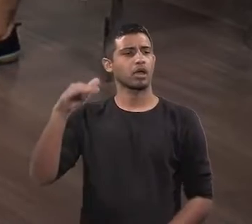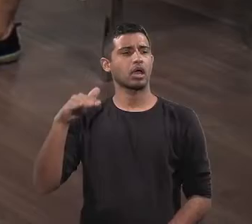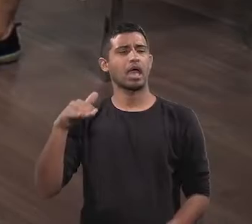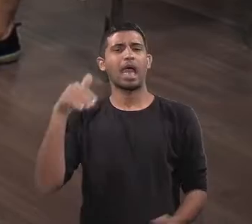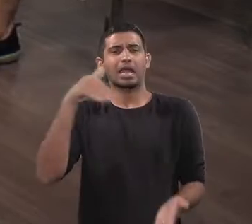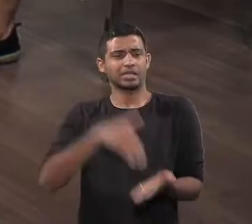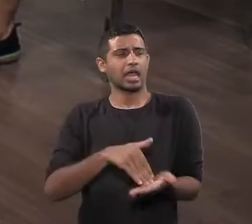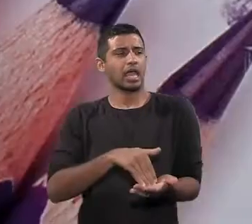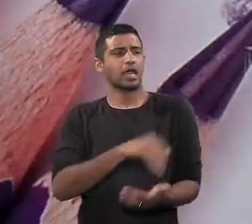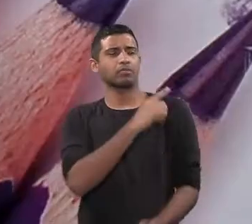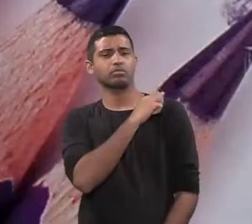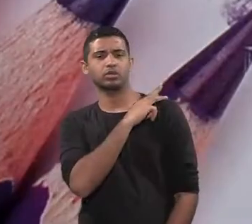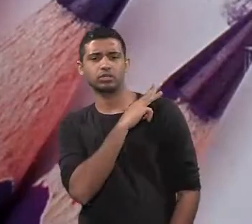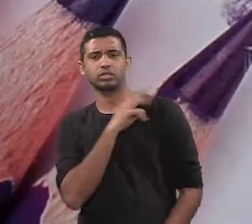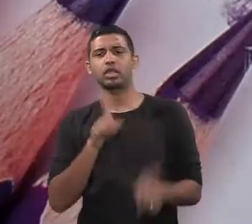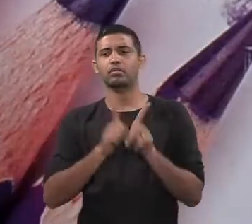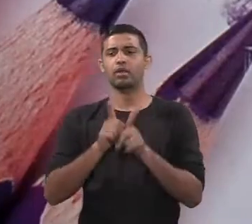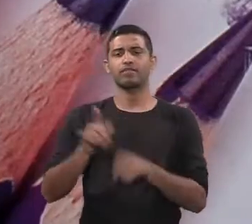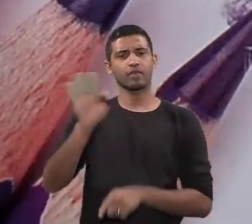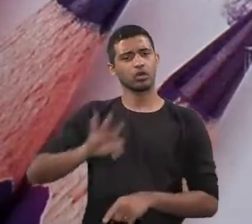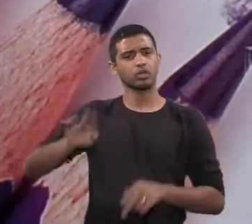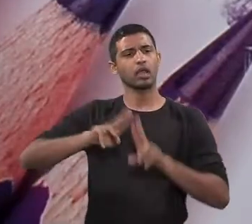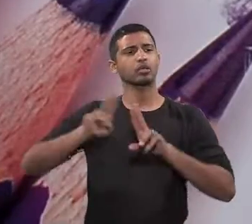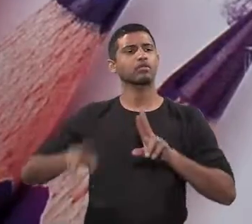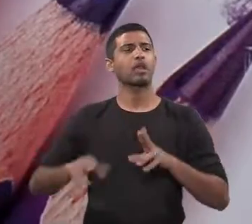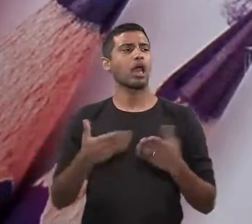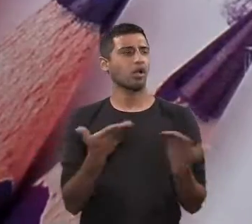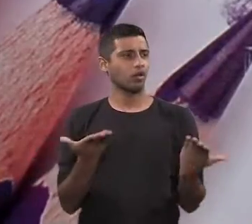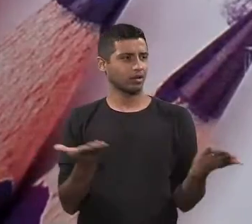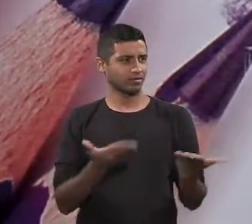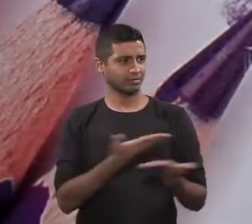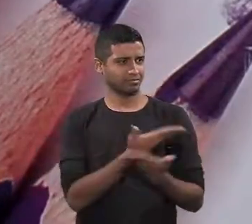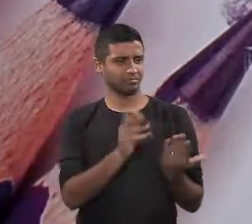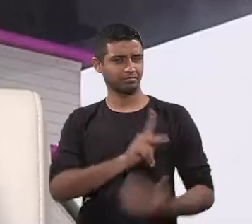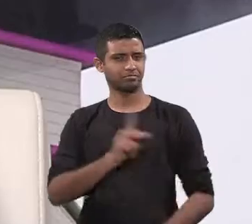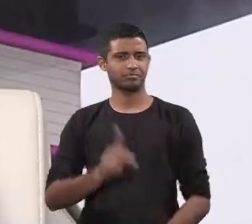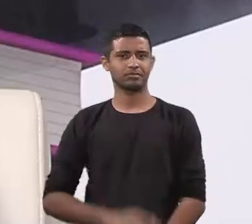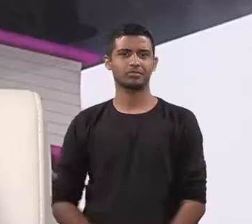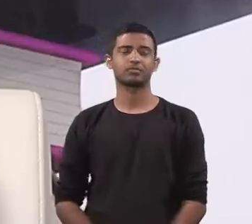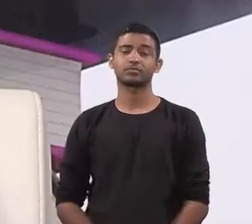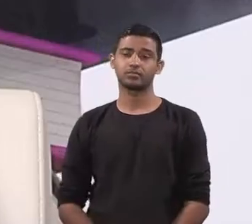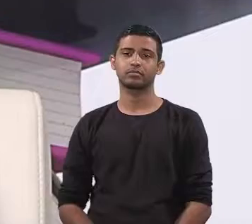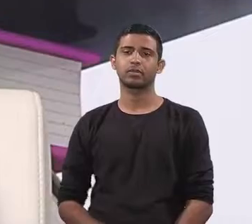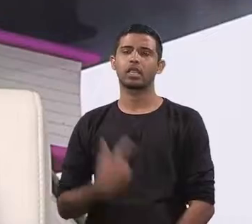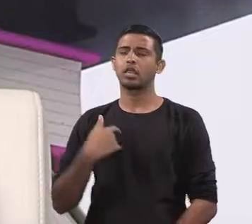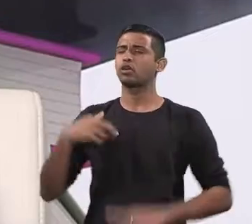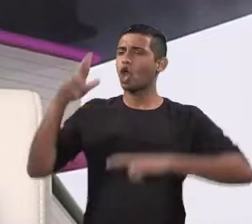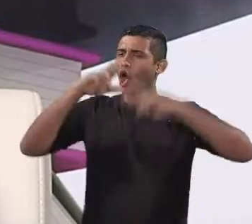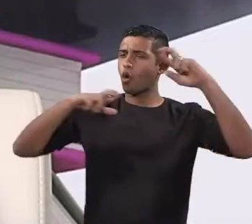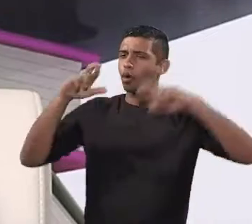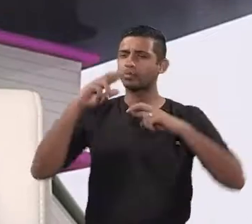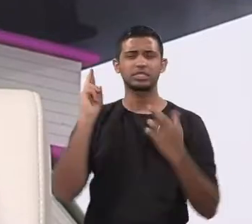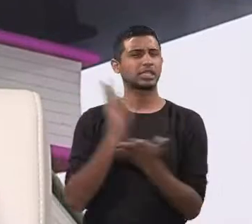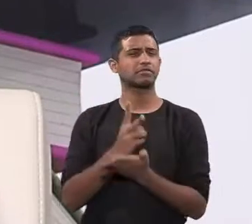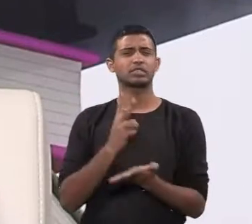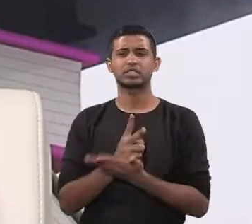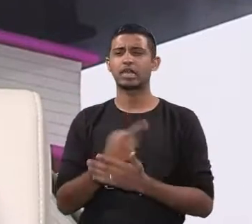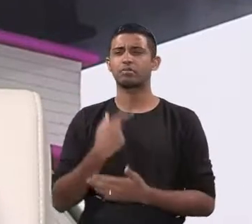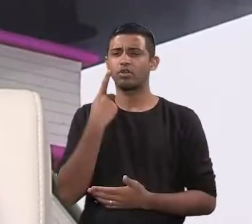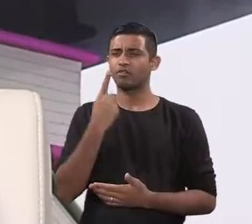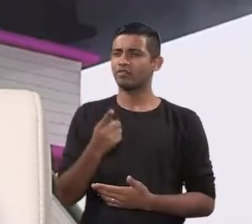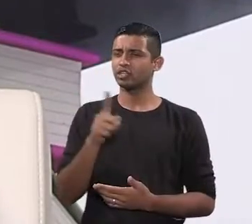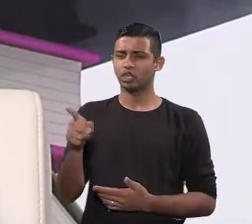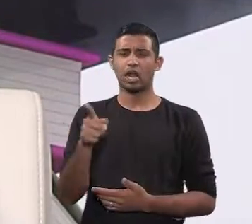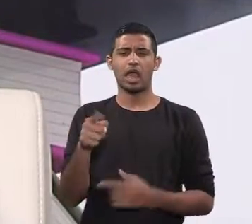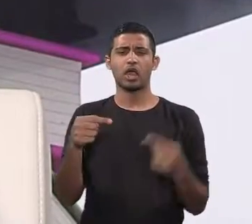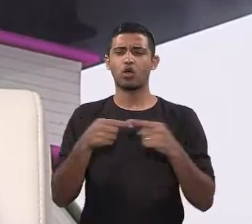pelo ensino médio e o ensino universitário. E aí, com a palavra, os professores. Na verdade, o que eu observo muito, na prática